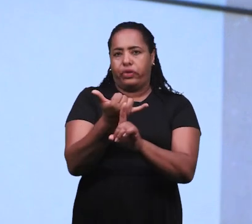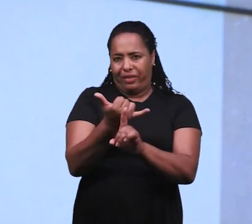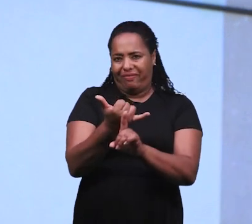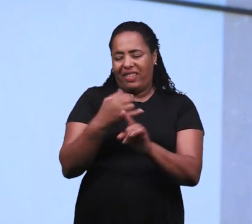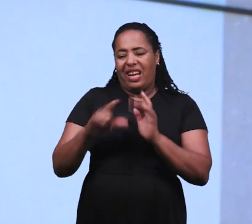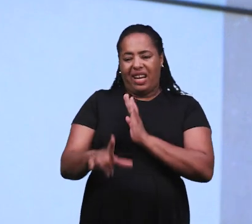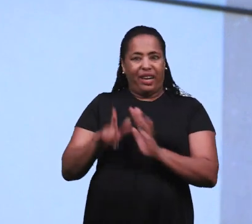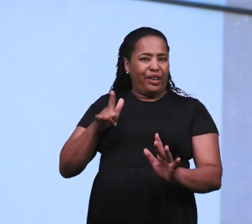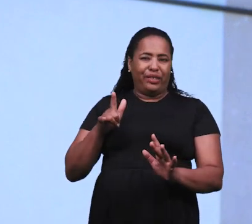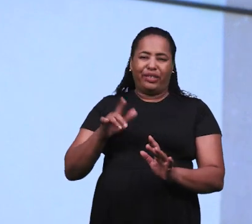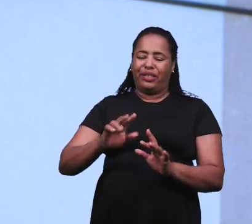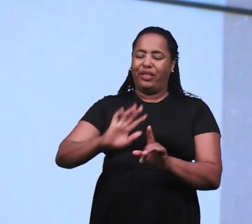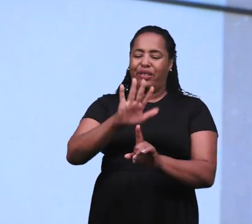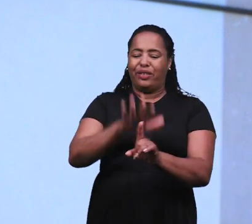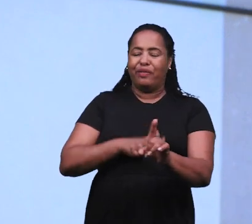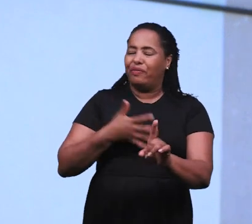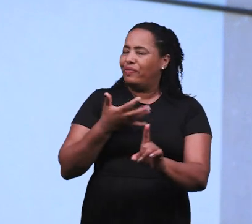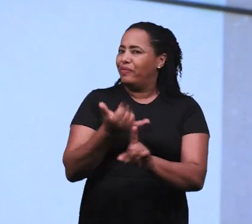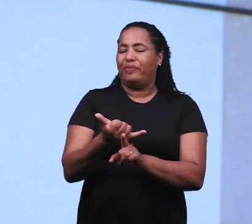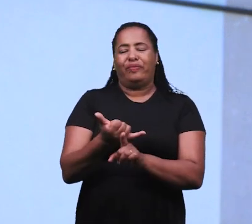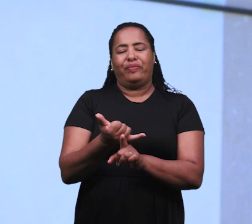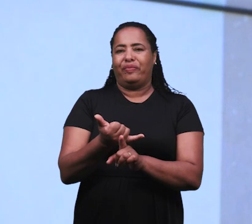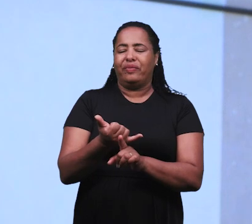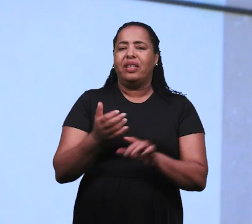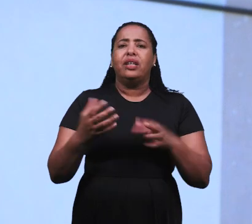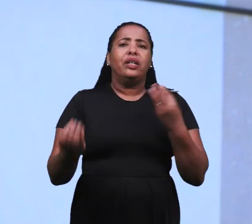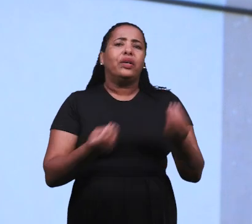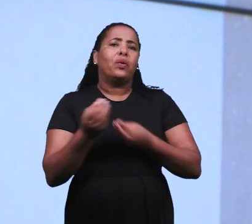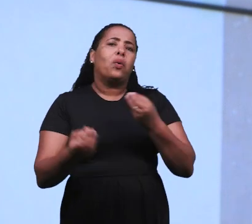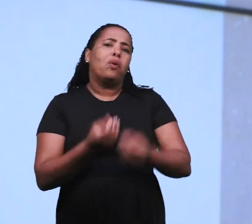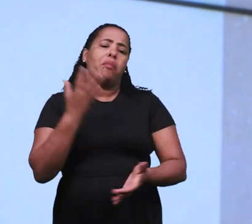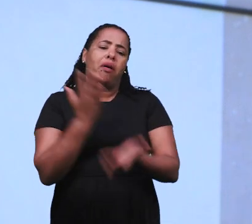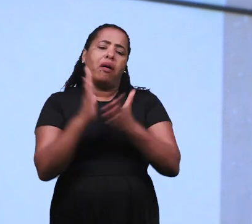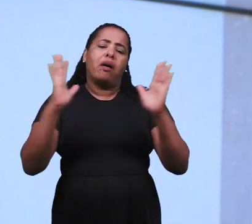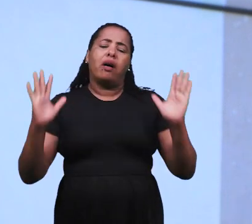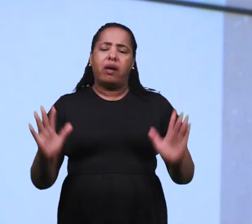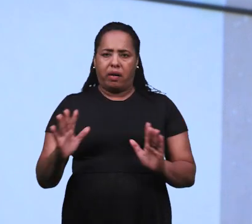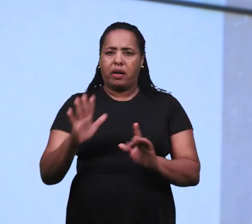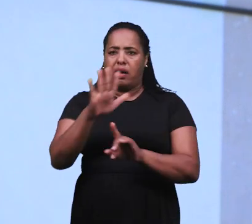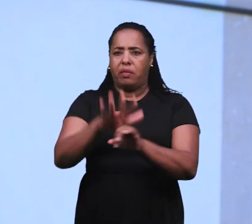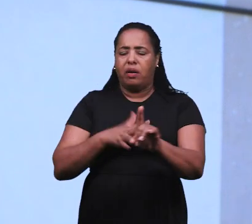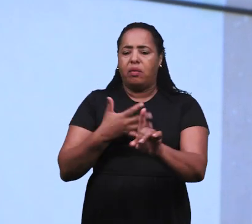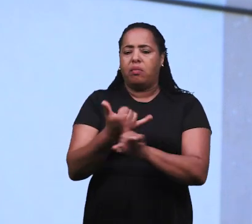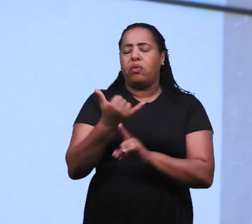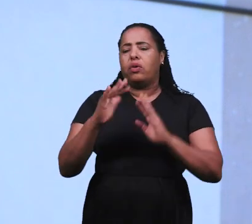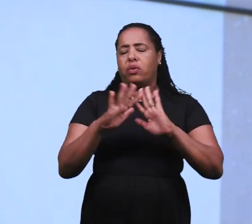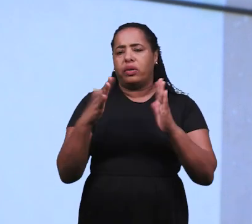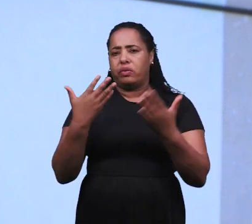né? Bullying, por exemplo. Então, como tratar o bullying numa escola confessional?